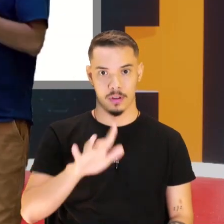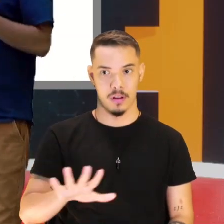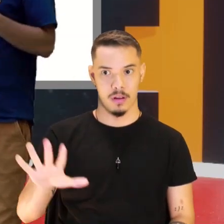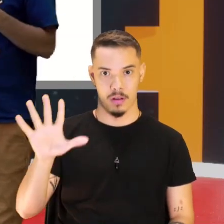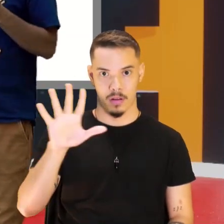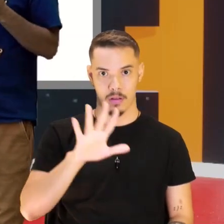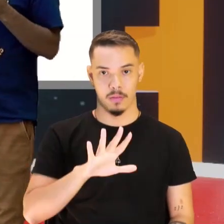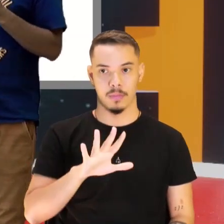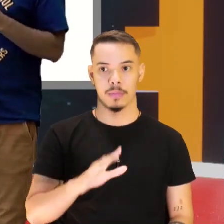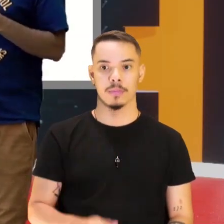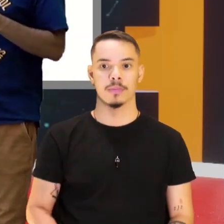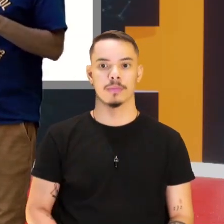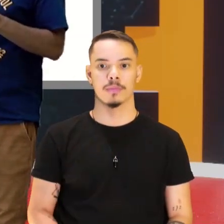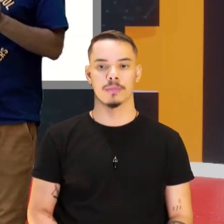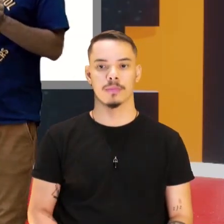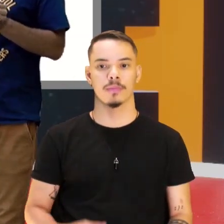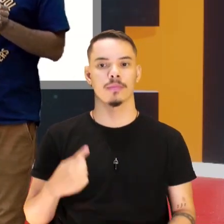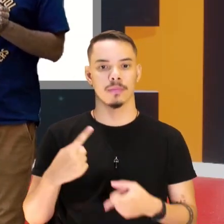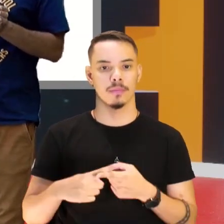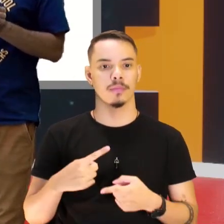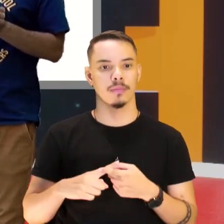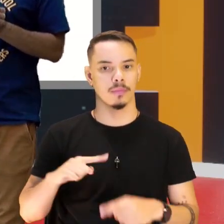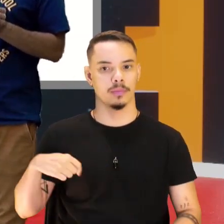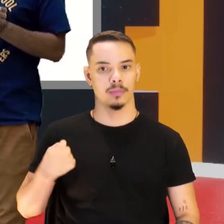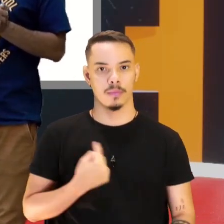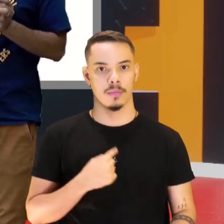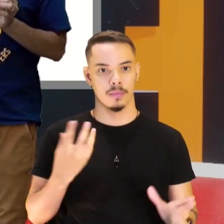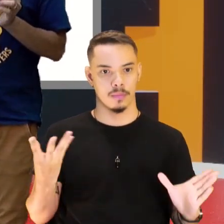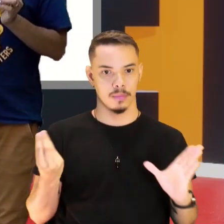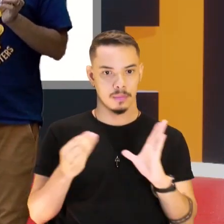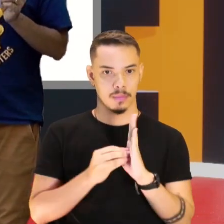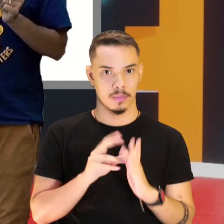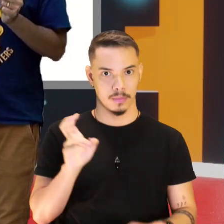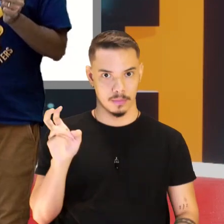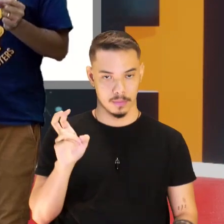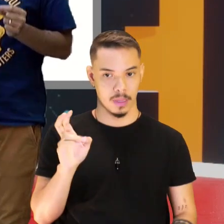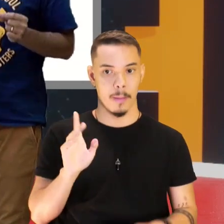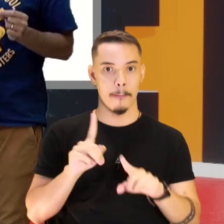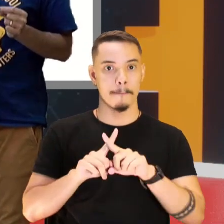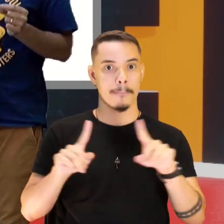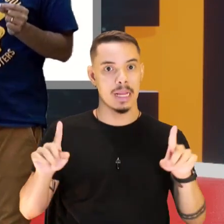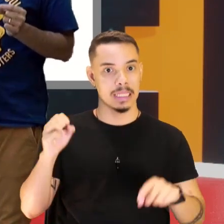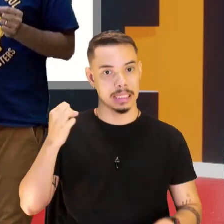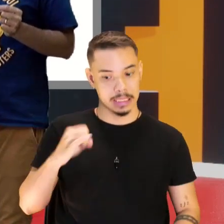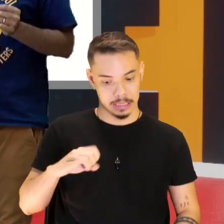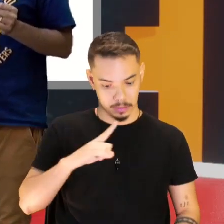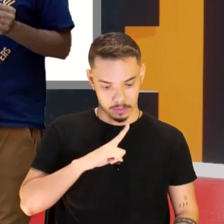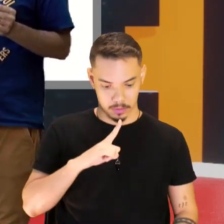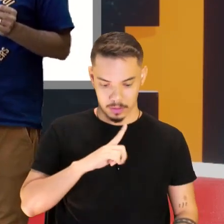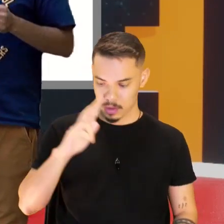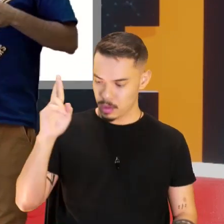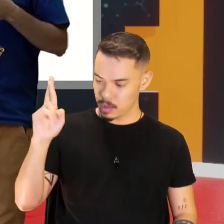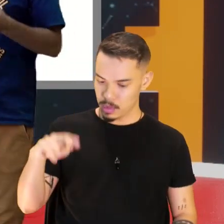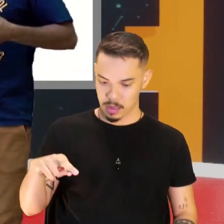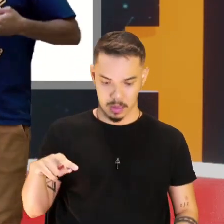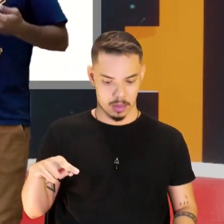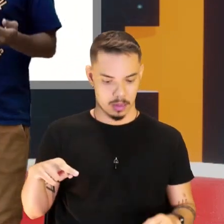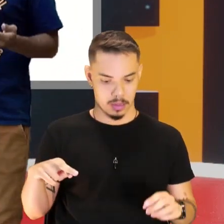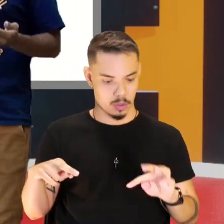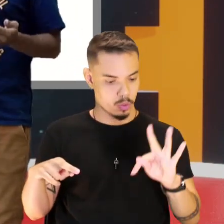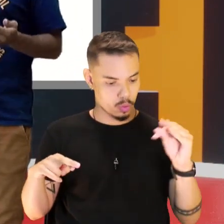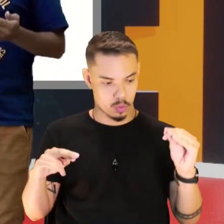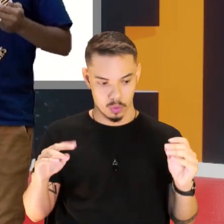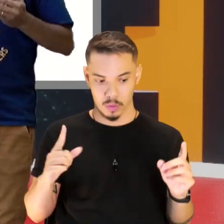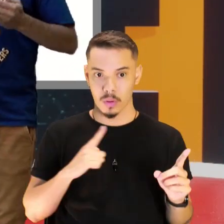termo geral, nós montamos 5 termos da PA, não foi? Uhum. Mas se eu tiver o termo geral e a razão, eu